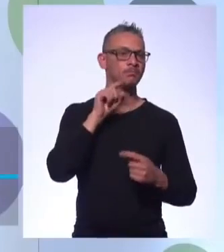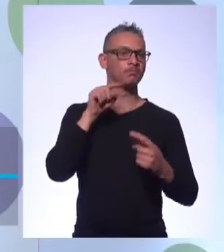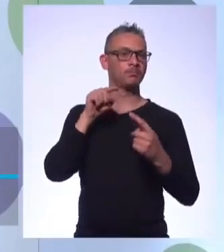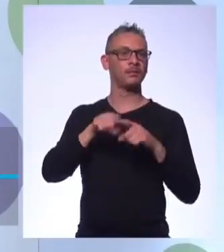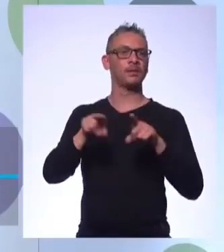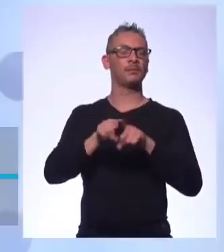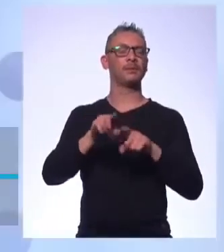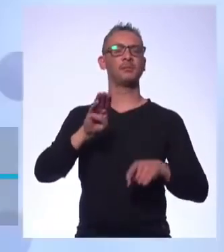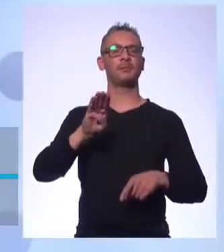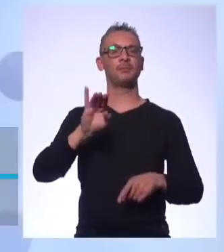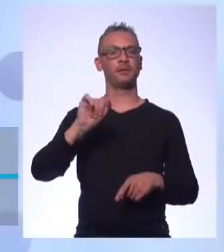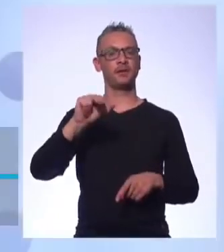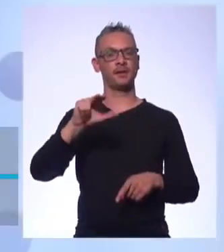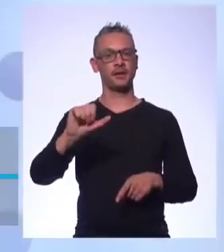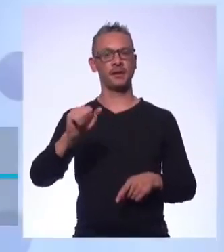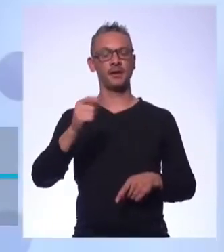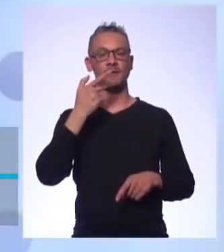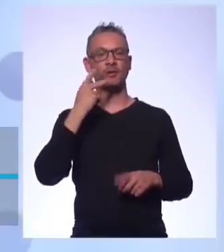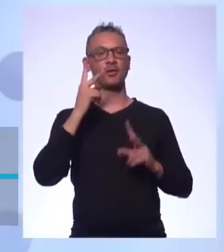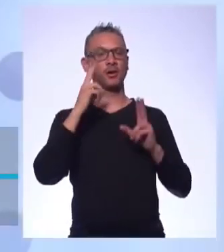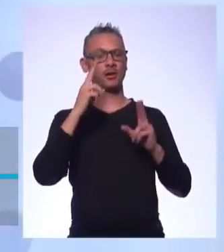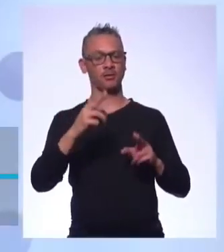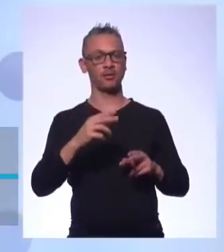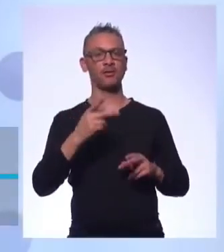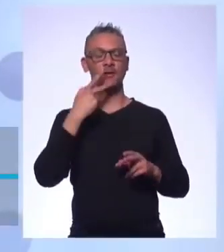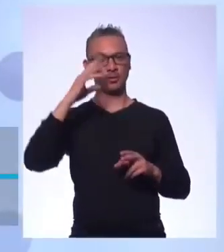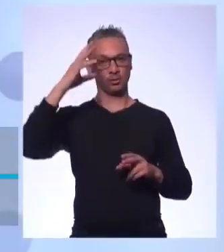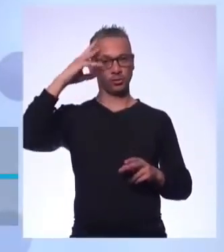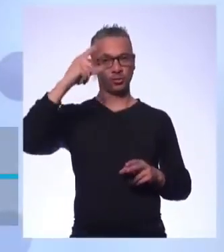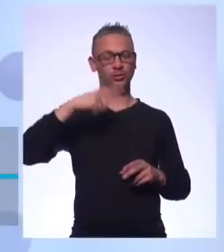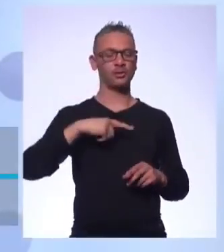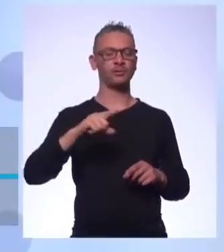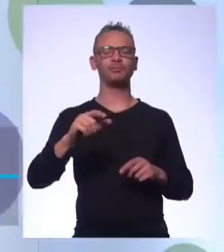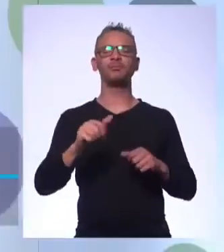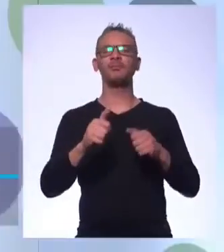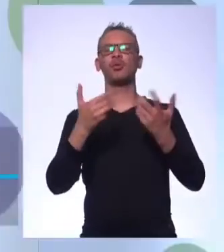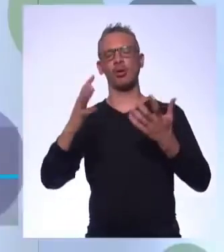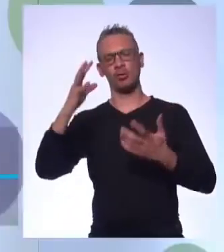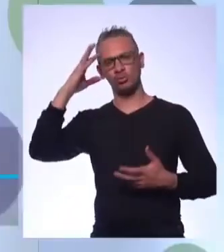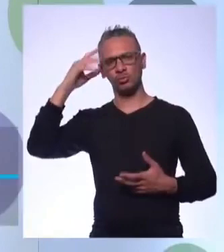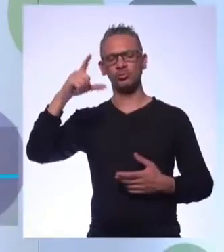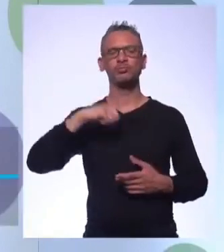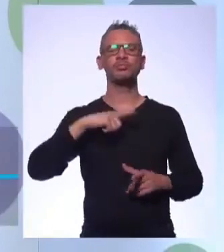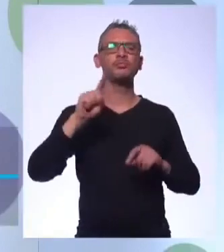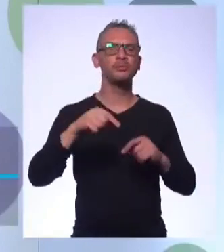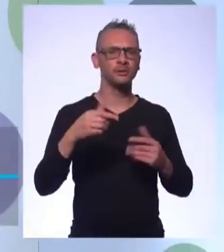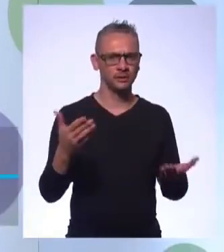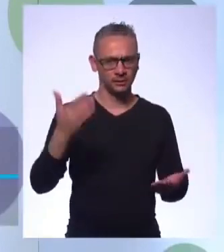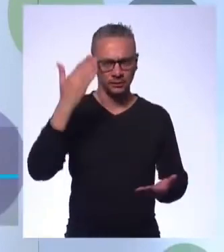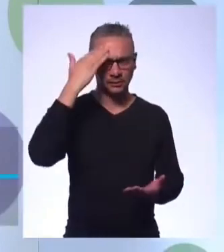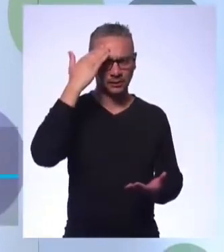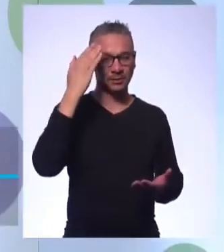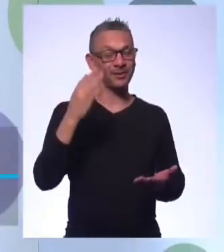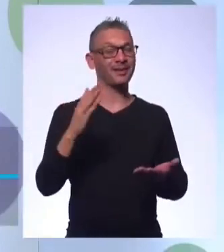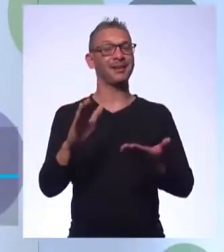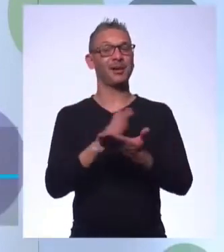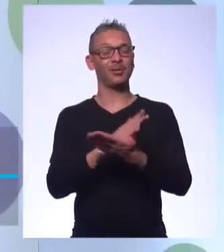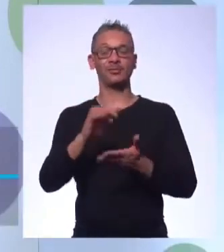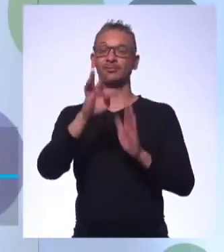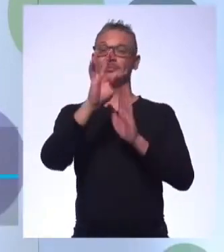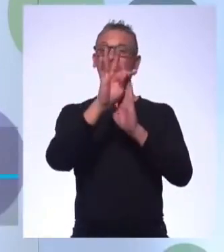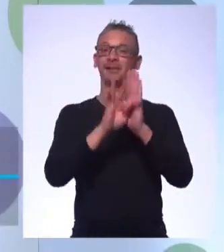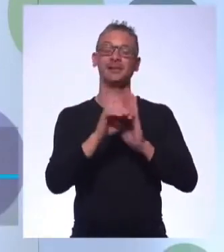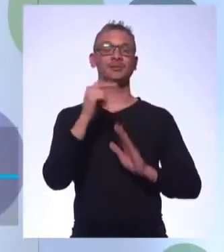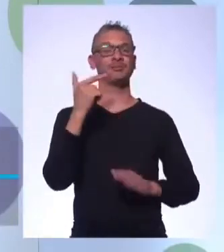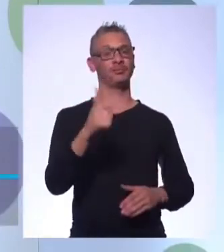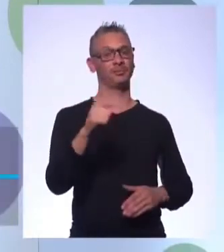como a Bianca. Mas aí eles vão conseguir indicar quais seriam estes, não é? Porque eles estão sem o texto, né? É difícil quando vocês estão